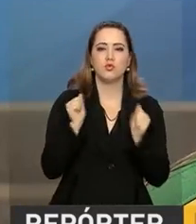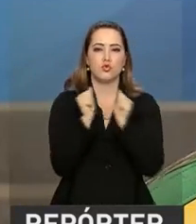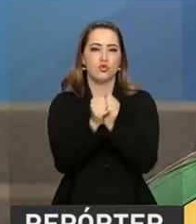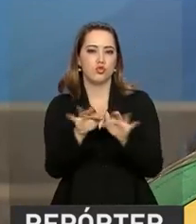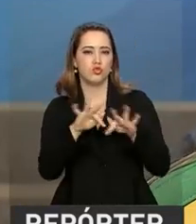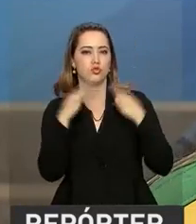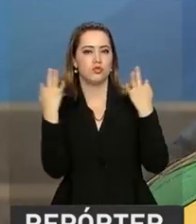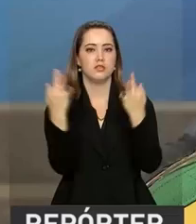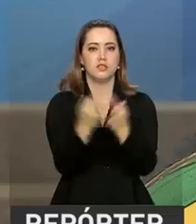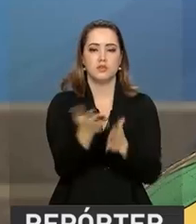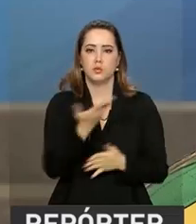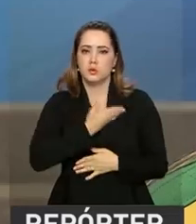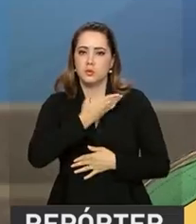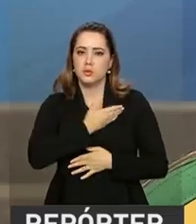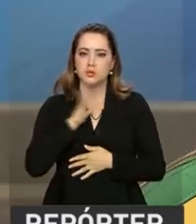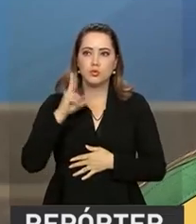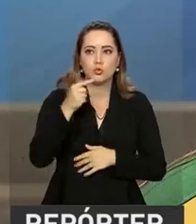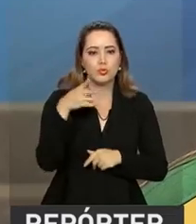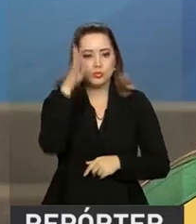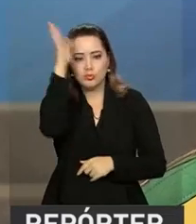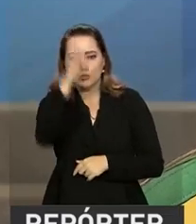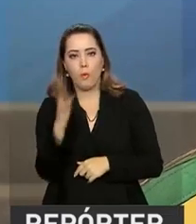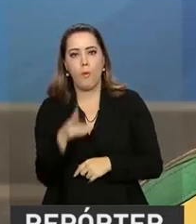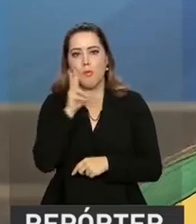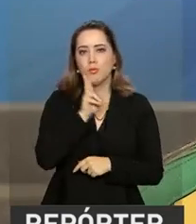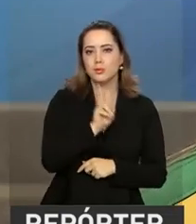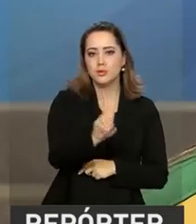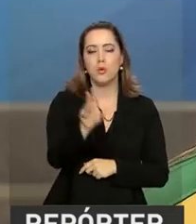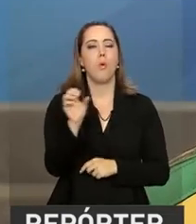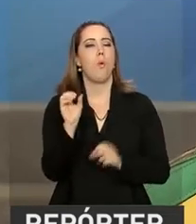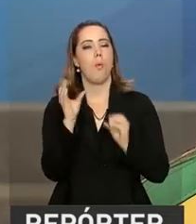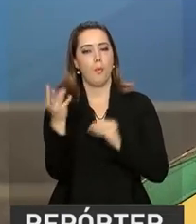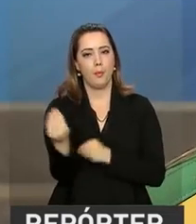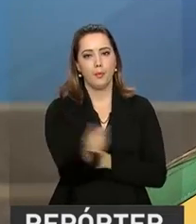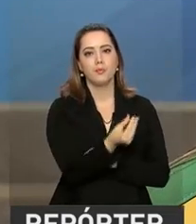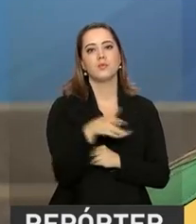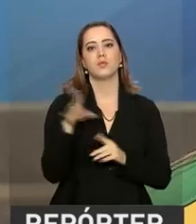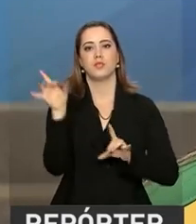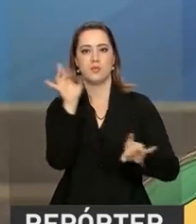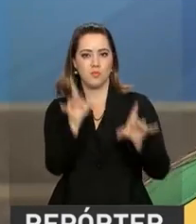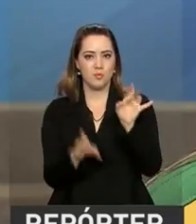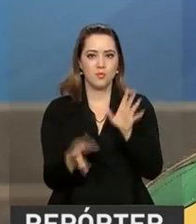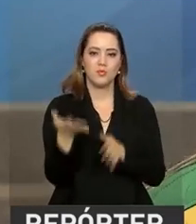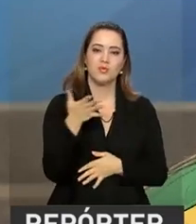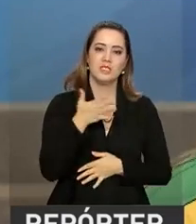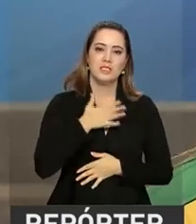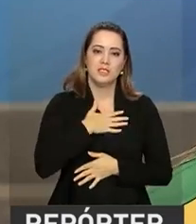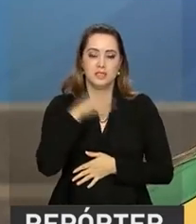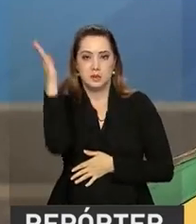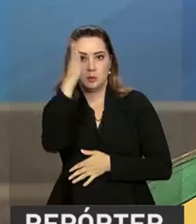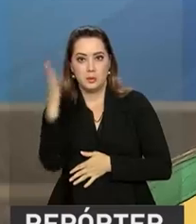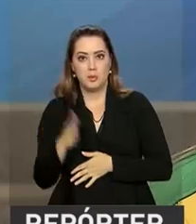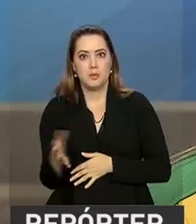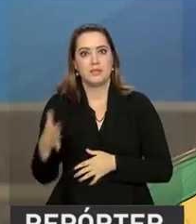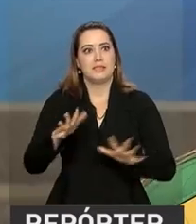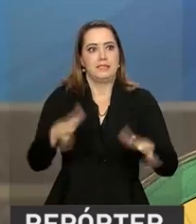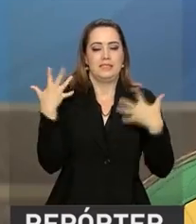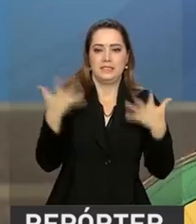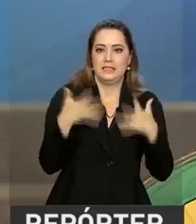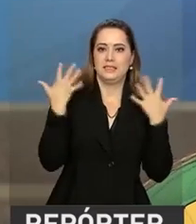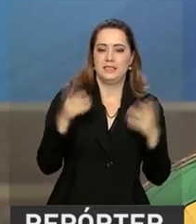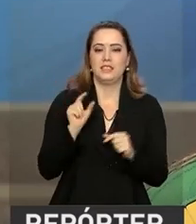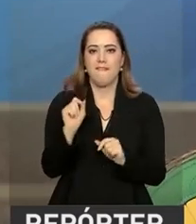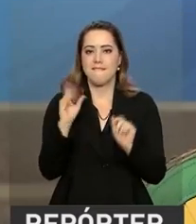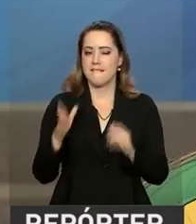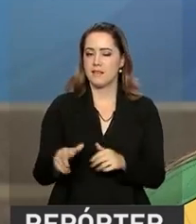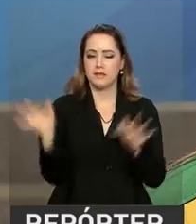brasileira junto. Acho que vai ser muito especial essa Olimpíada para mim, por estar com um público brasileiro que é mais caloroso, que é mais vibrante, e só vai me botar